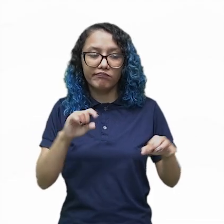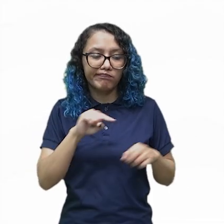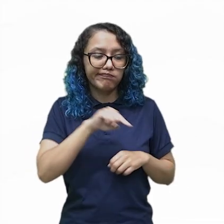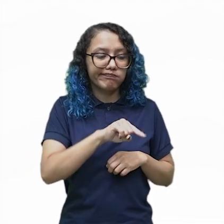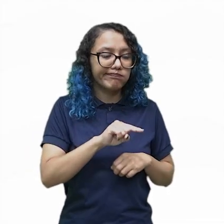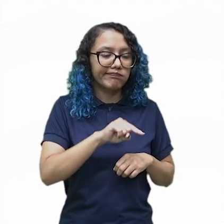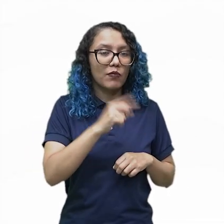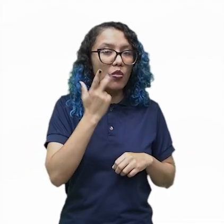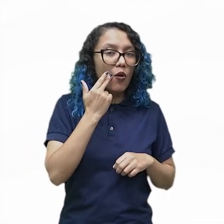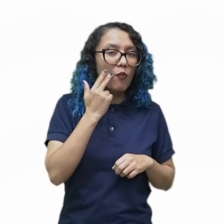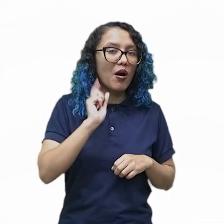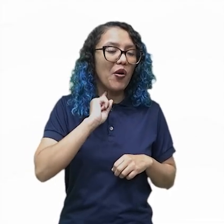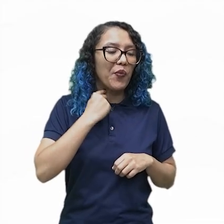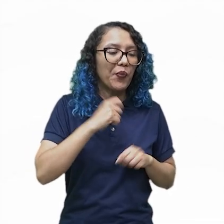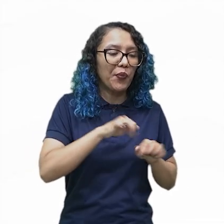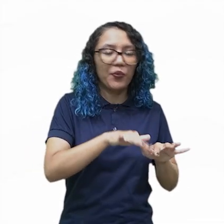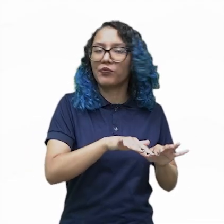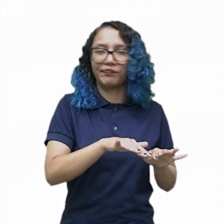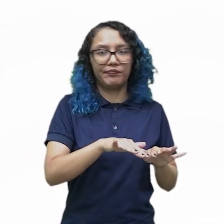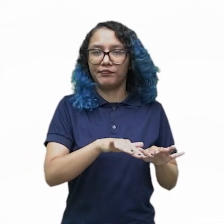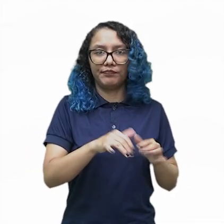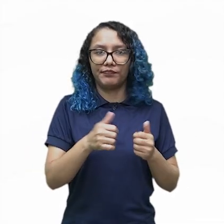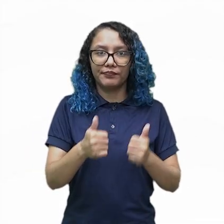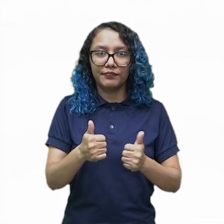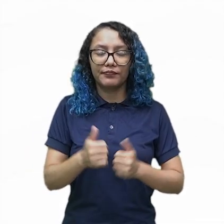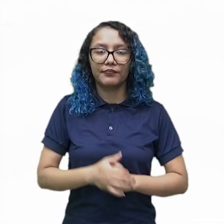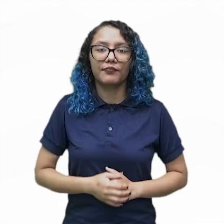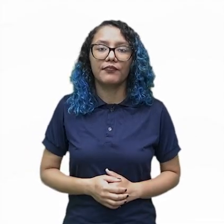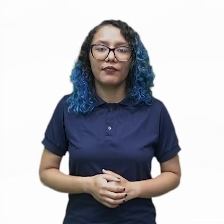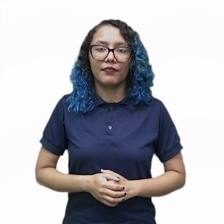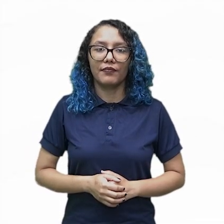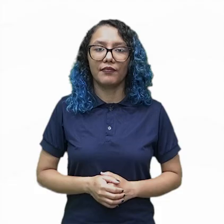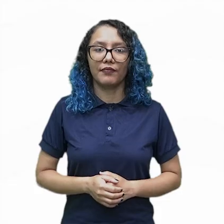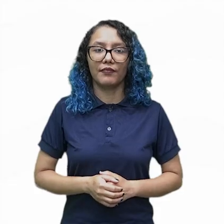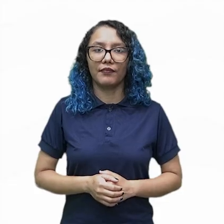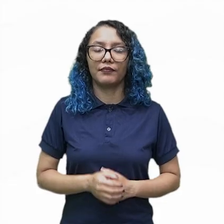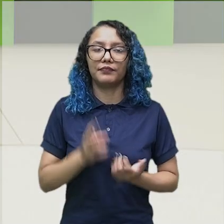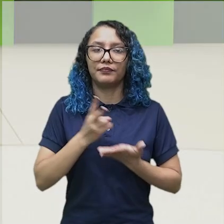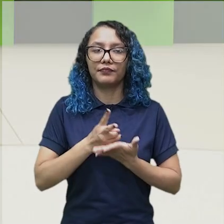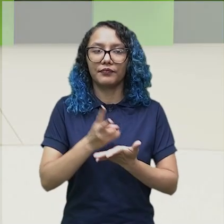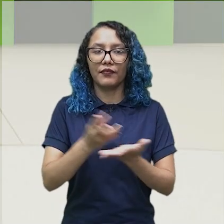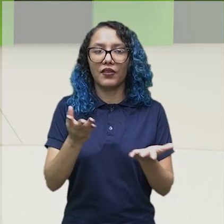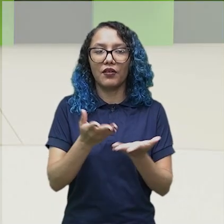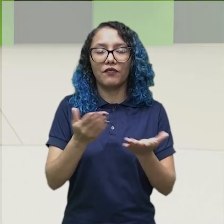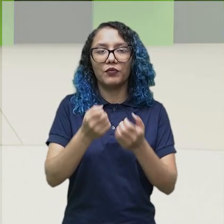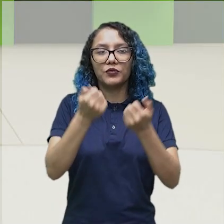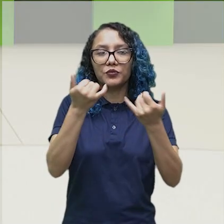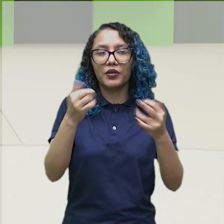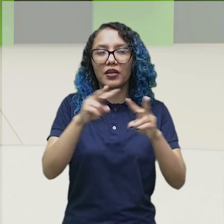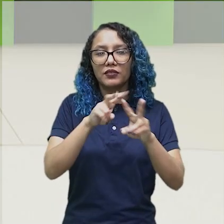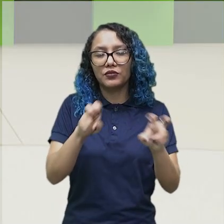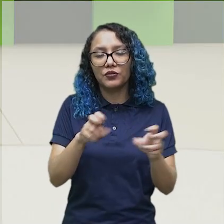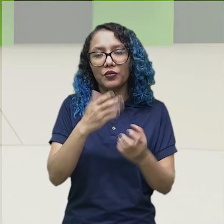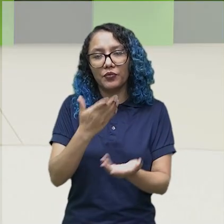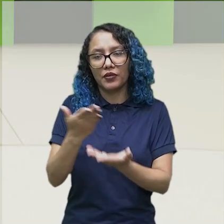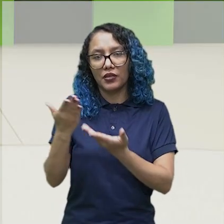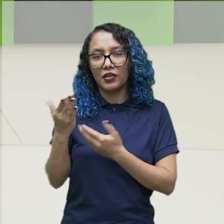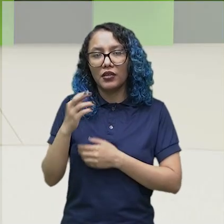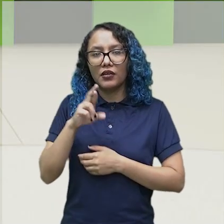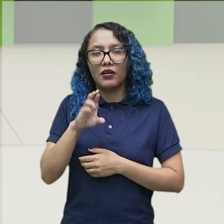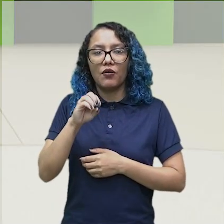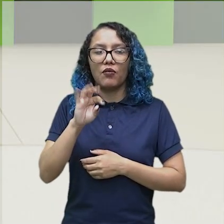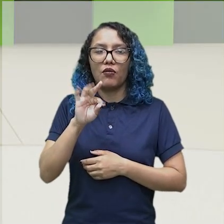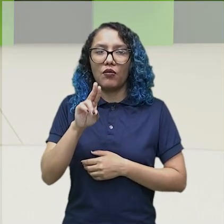contaminem esse lixo comum, tá bom? Bom, e aí falando um pouquinho agora sobre rótulos, né?